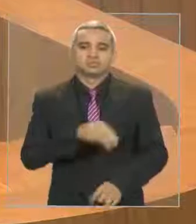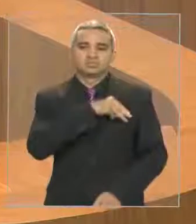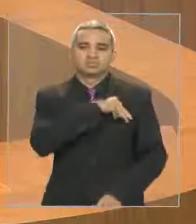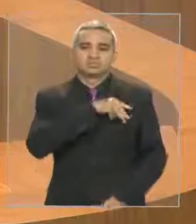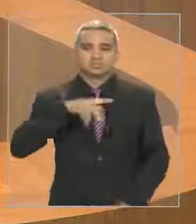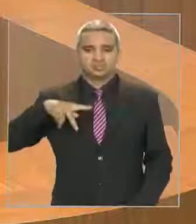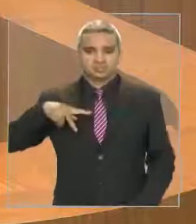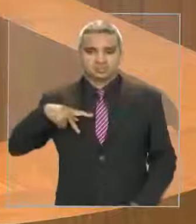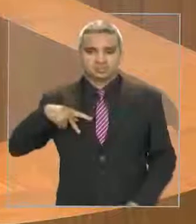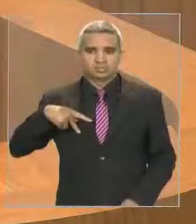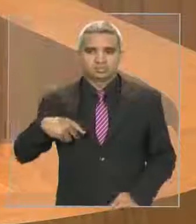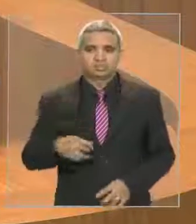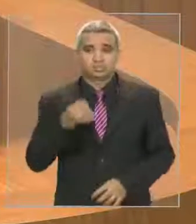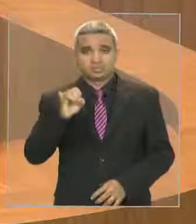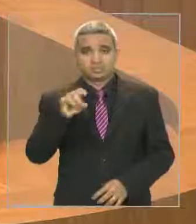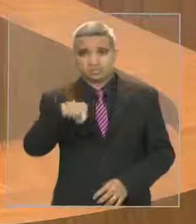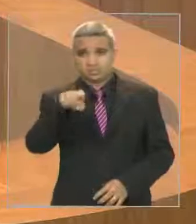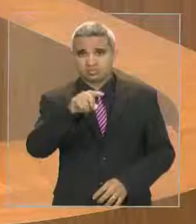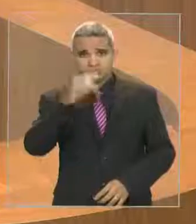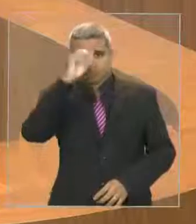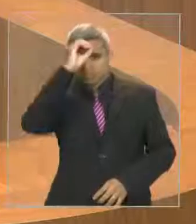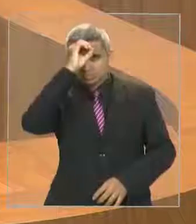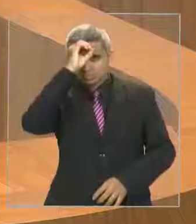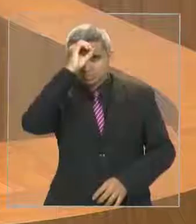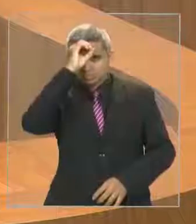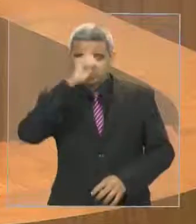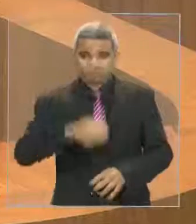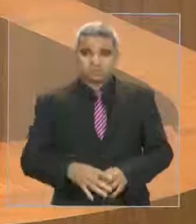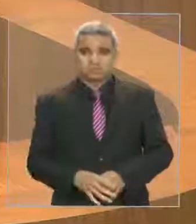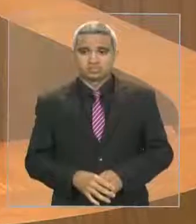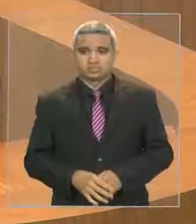Público, para quem não tem conhecimento ainda,